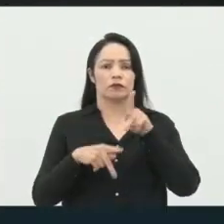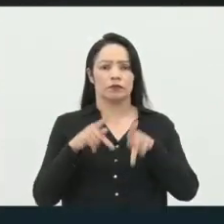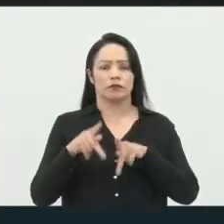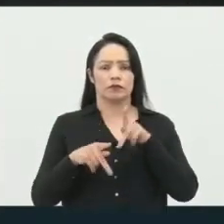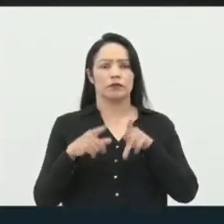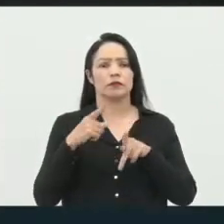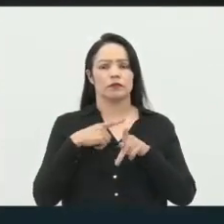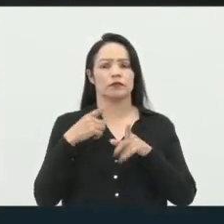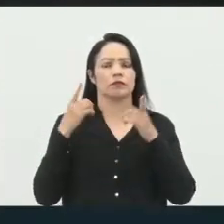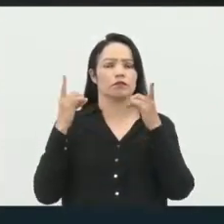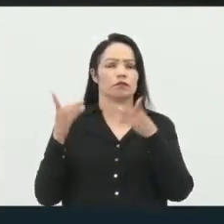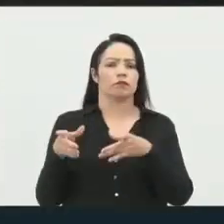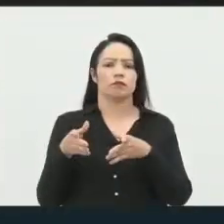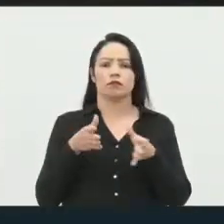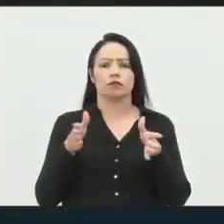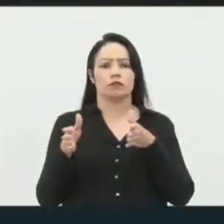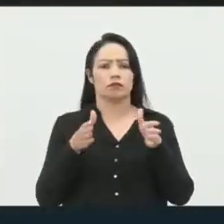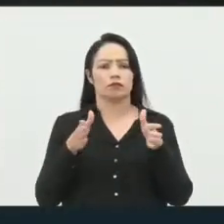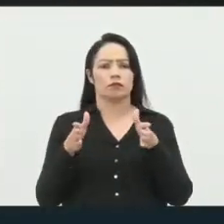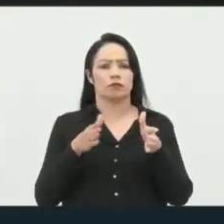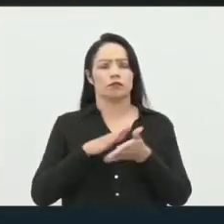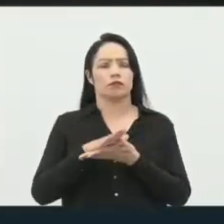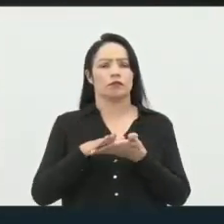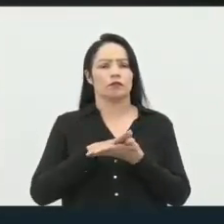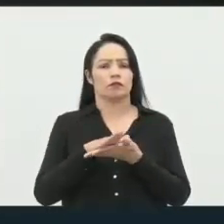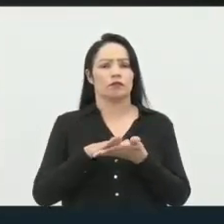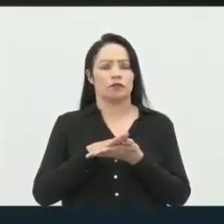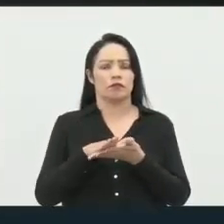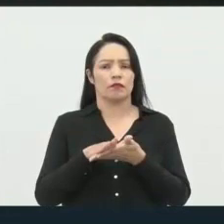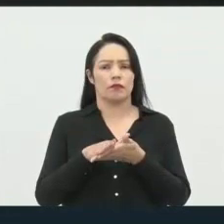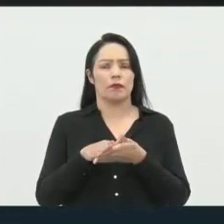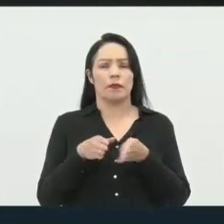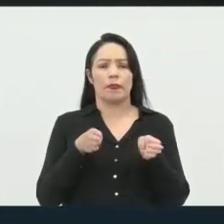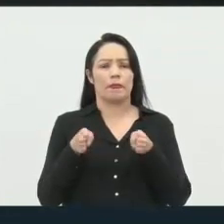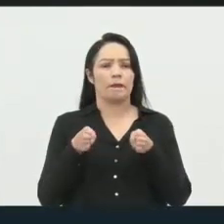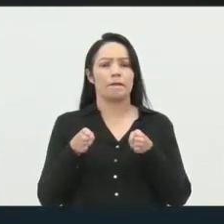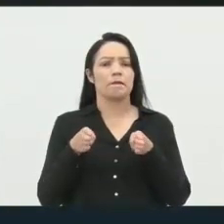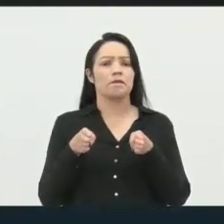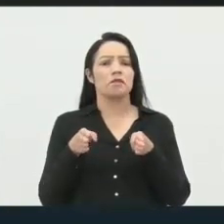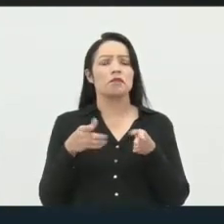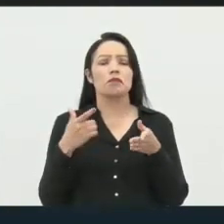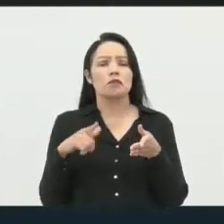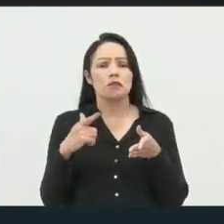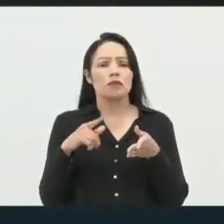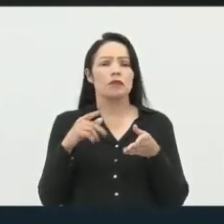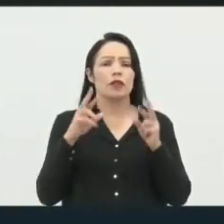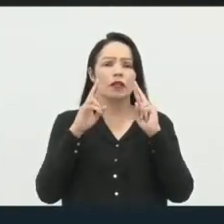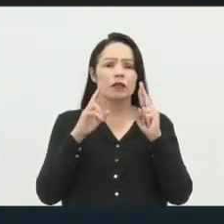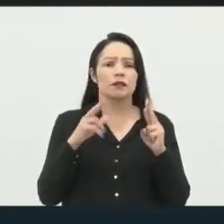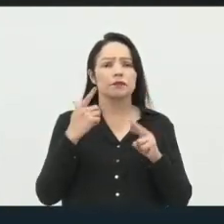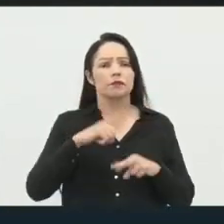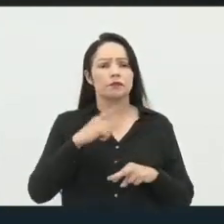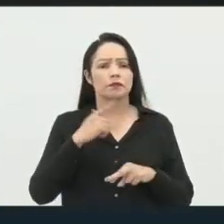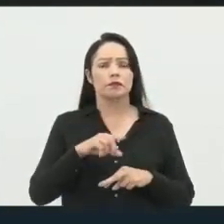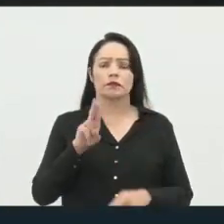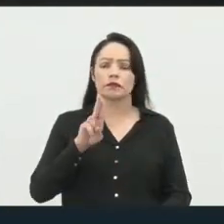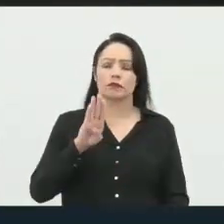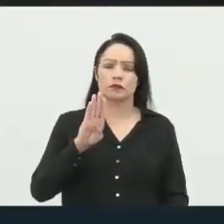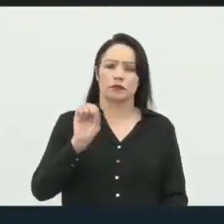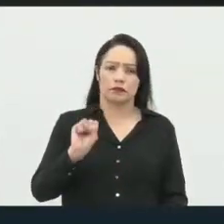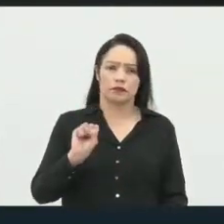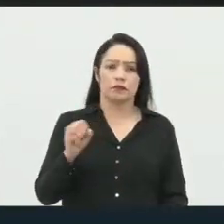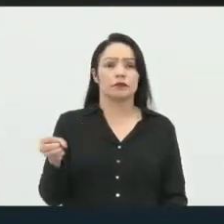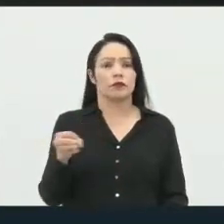descaso da acessibilidade o respeito com a população eu enumeraria aqui por exemplo a UBS também do novo Recreio